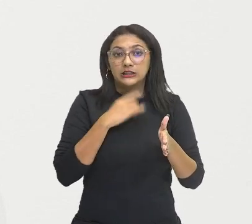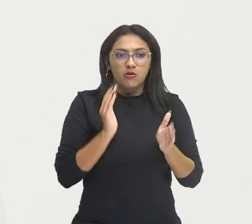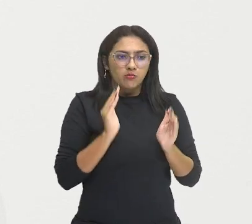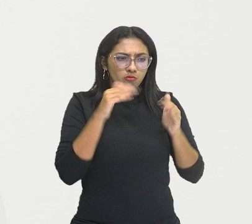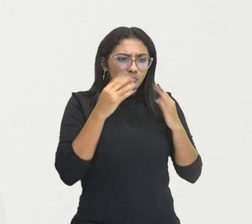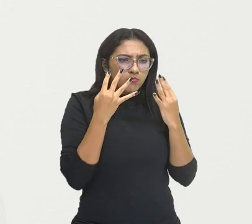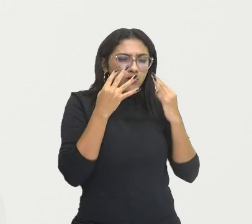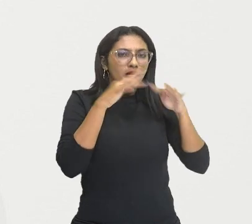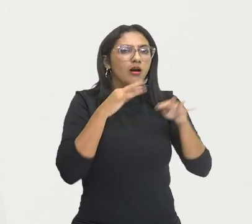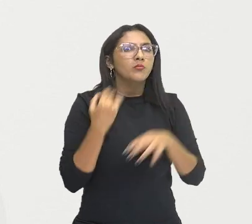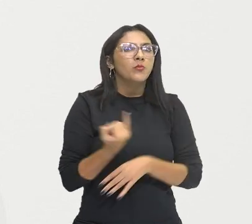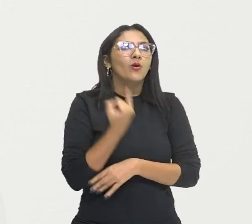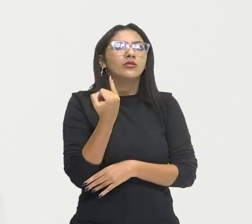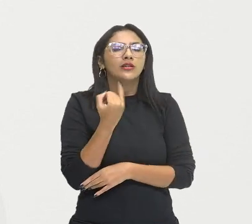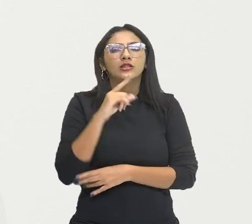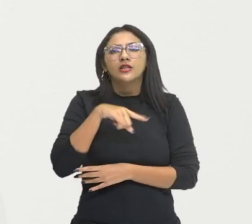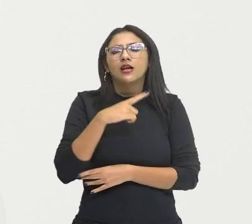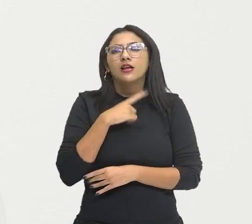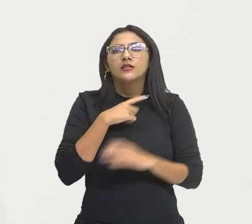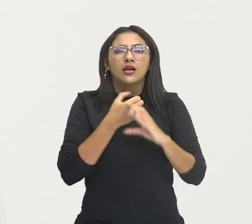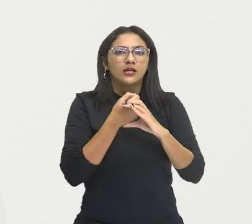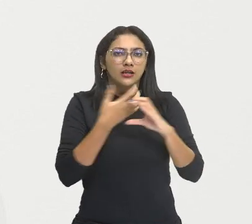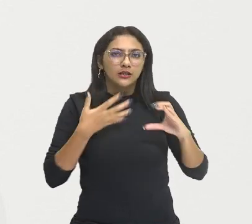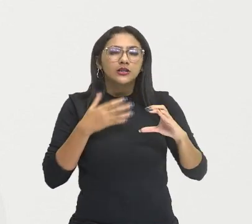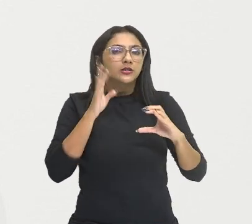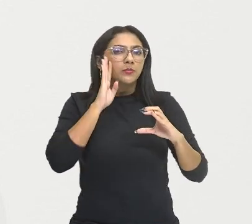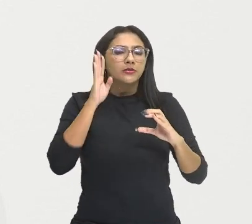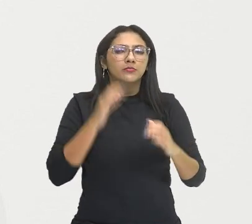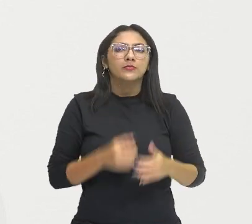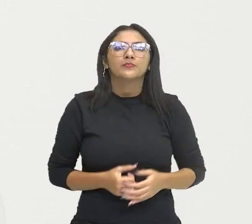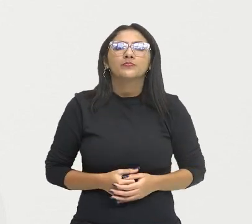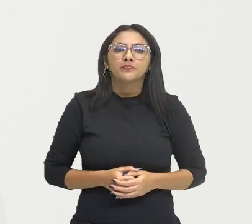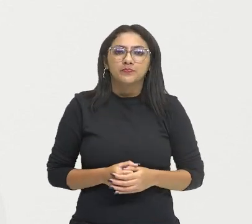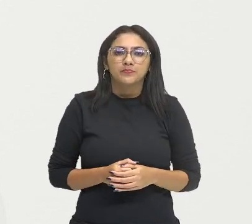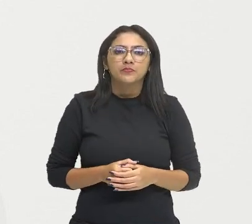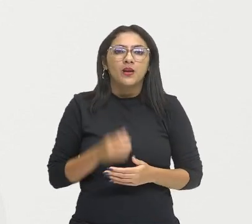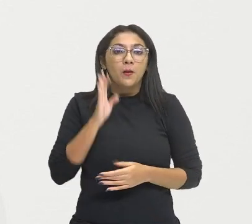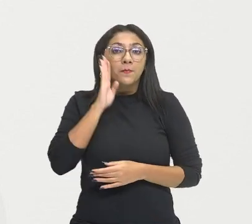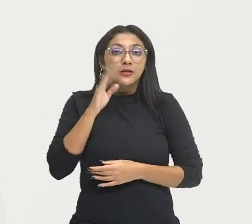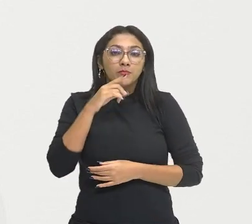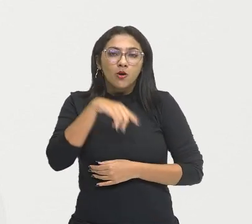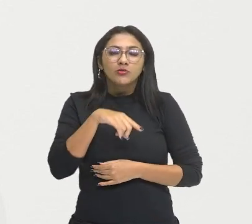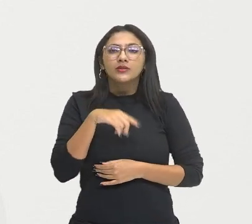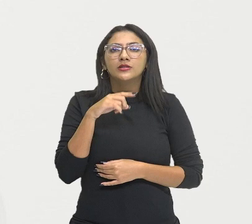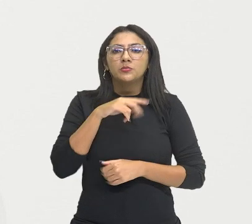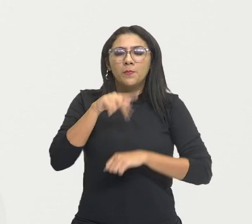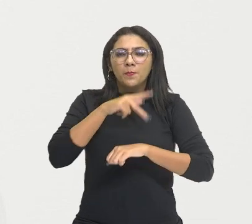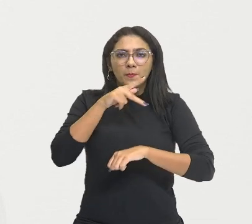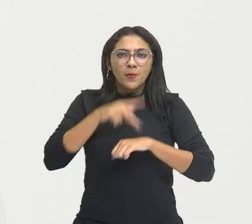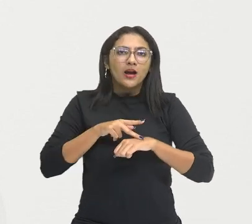importância significativa e figurava ali entre as potências mundiais. Boa parte dessas potências